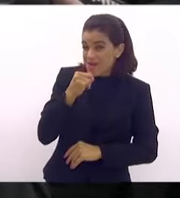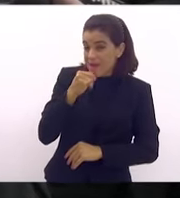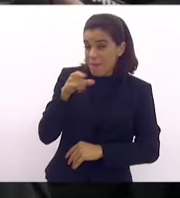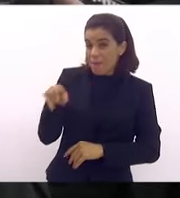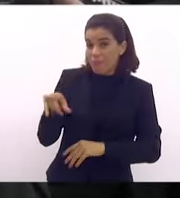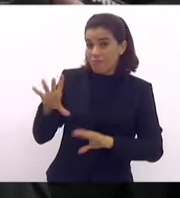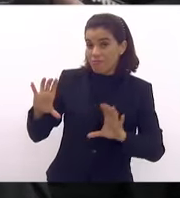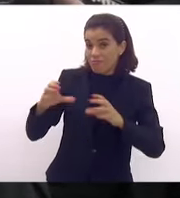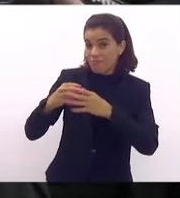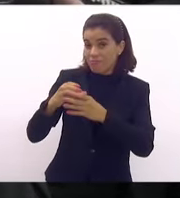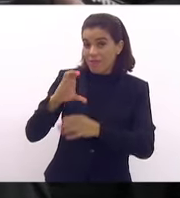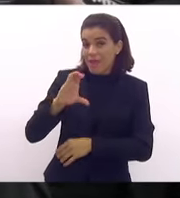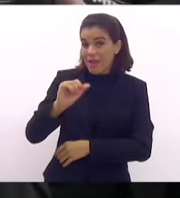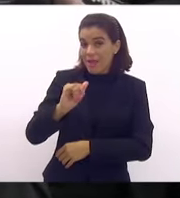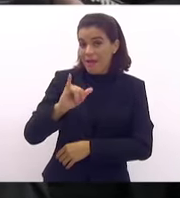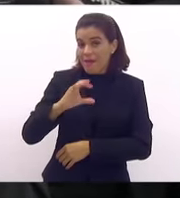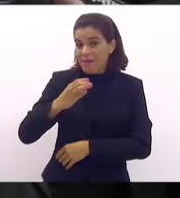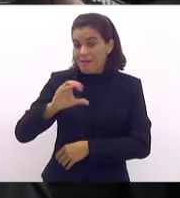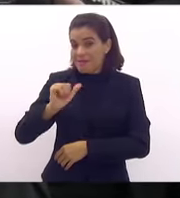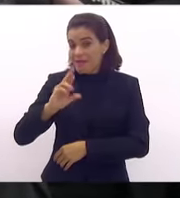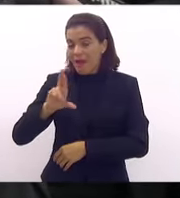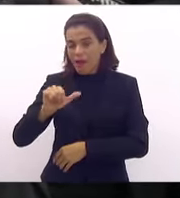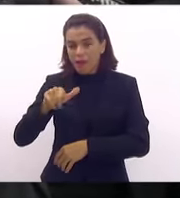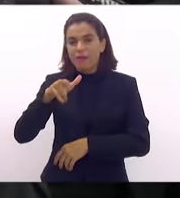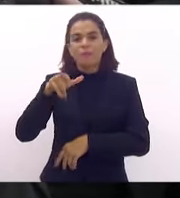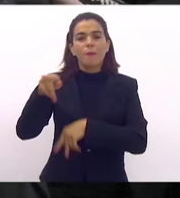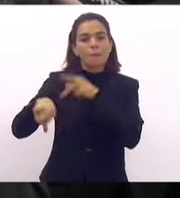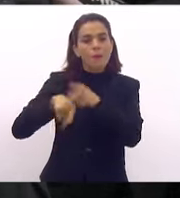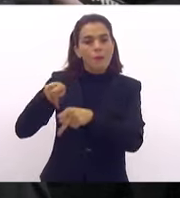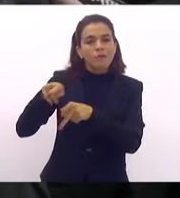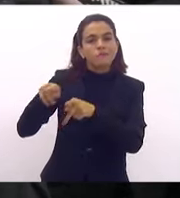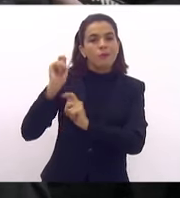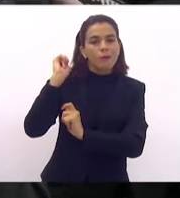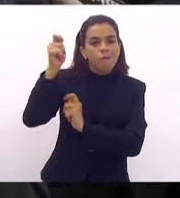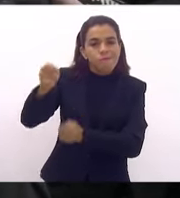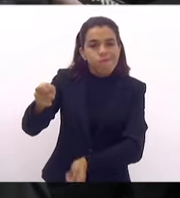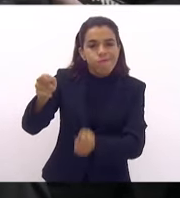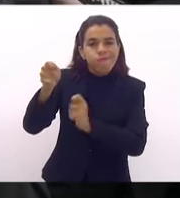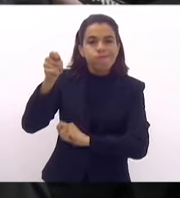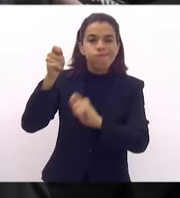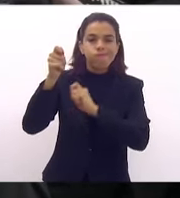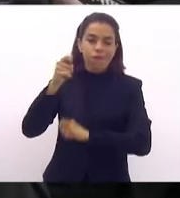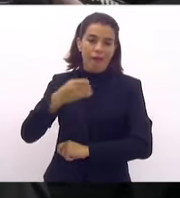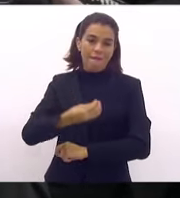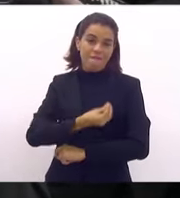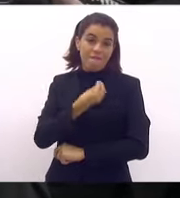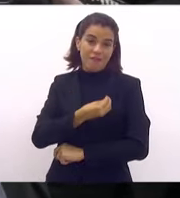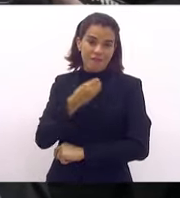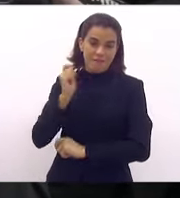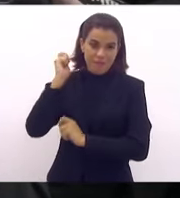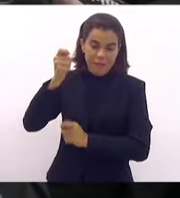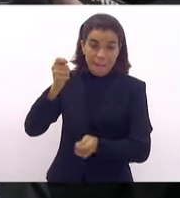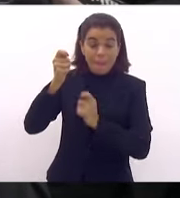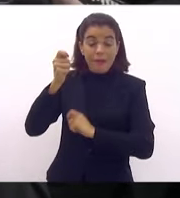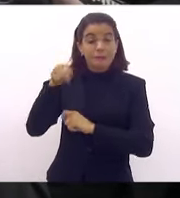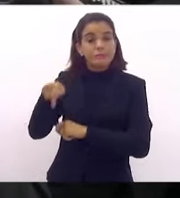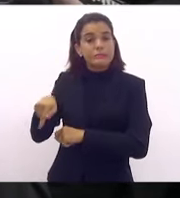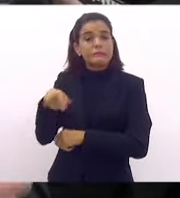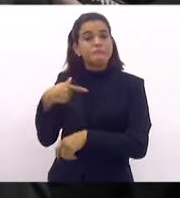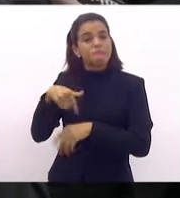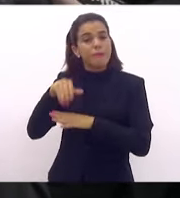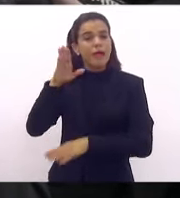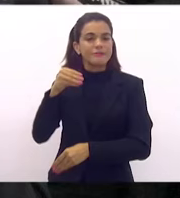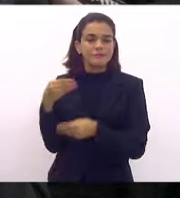ela permite reservas que são reservas relativamente flexíveis, muito mais flexíveis do que, né,